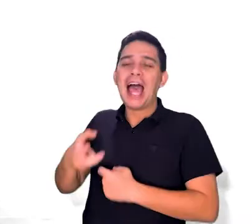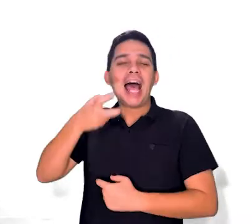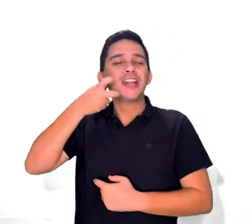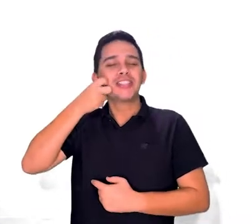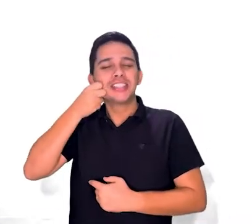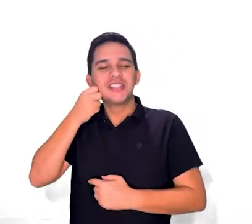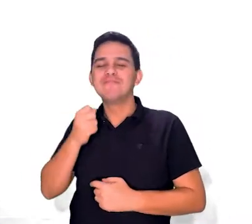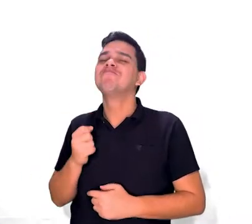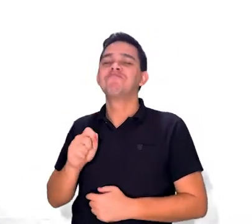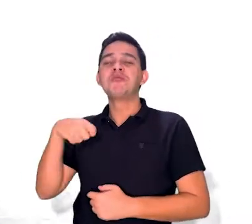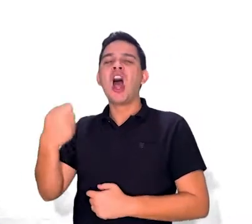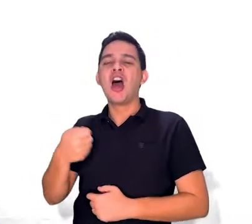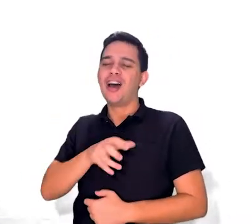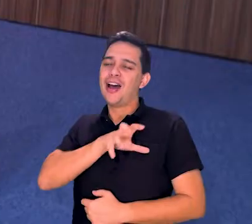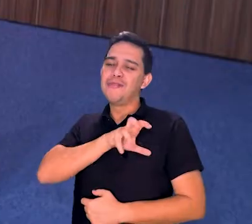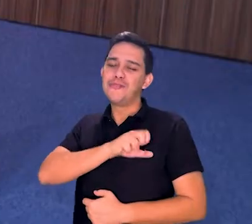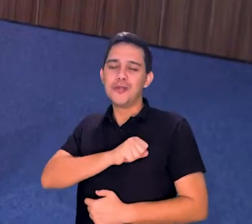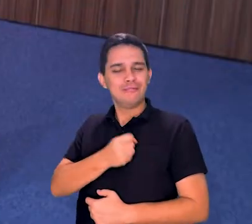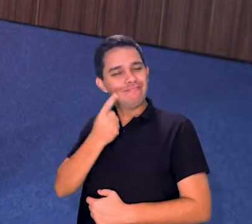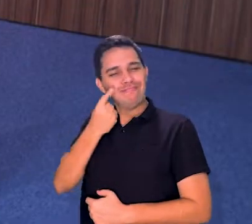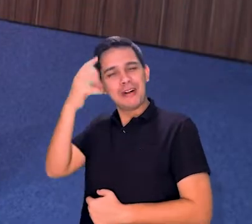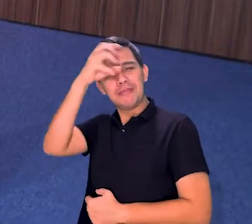amor. Fique por dentro.